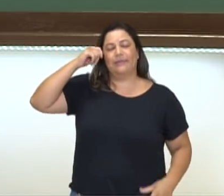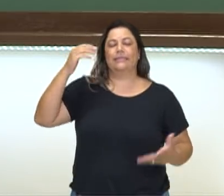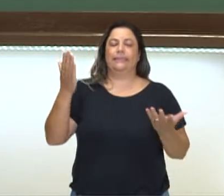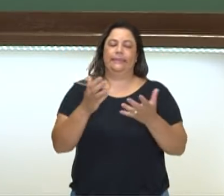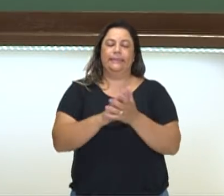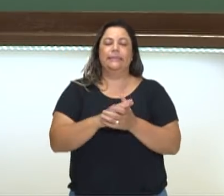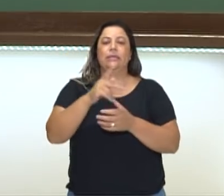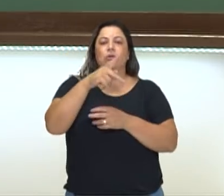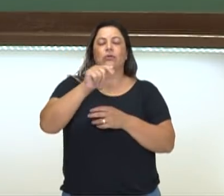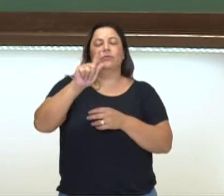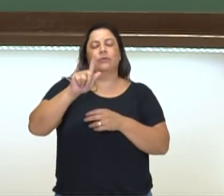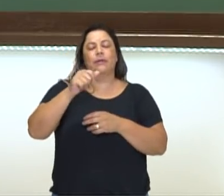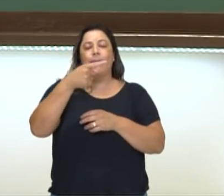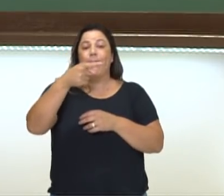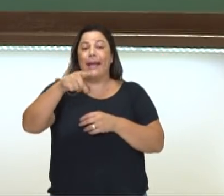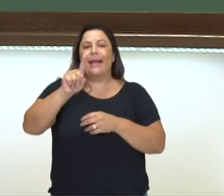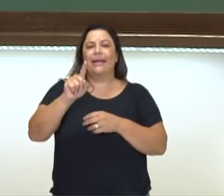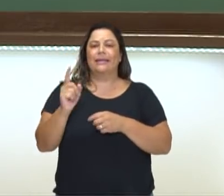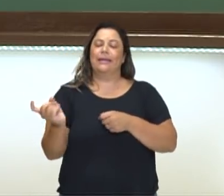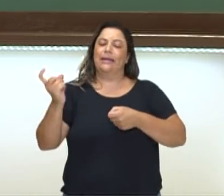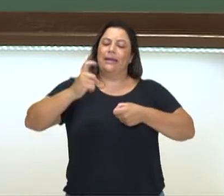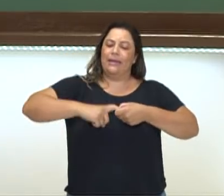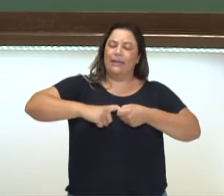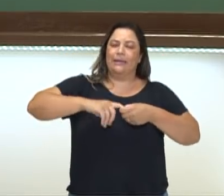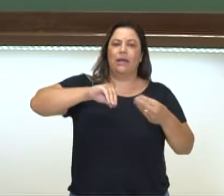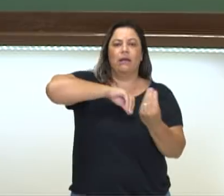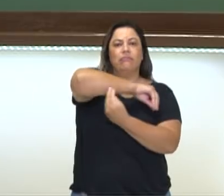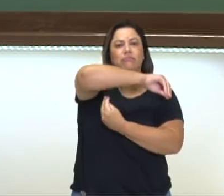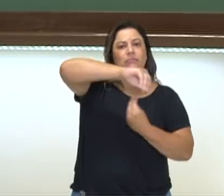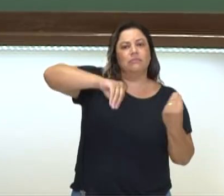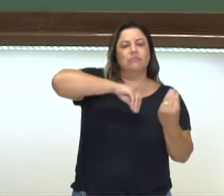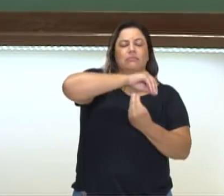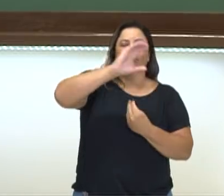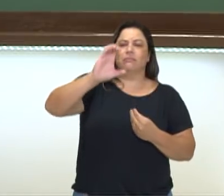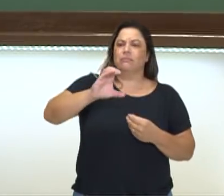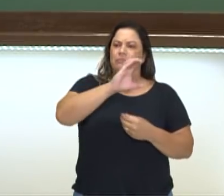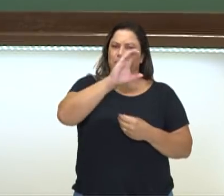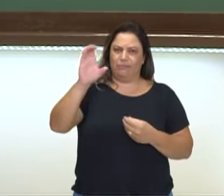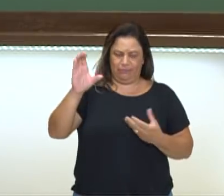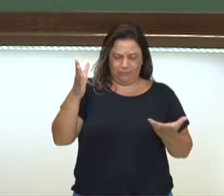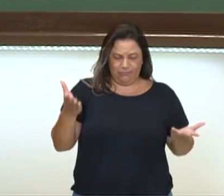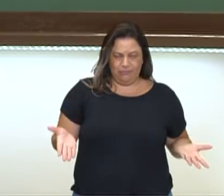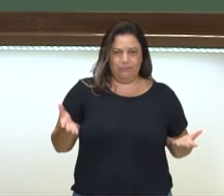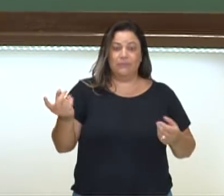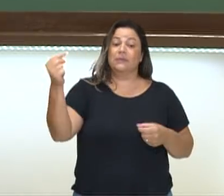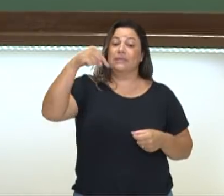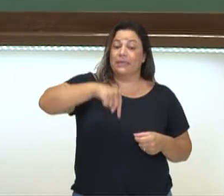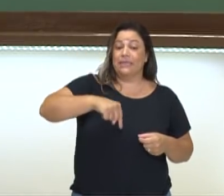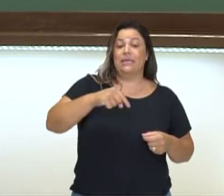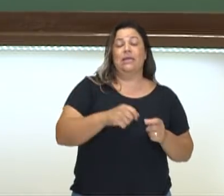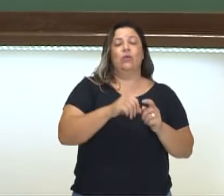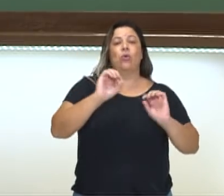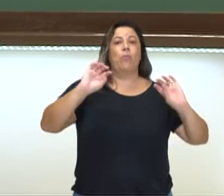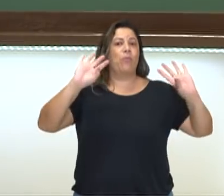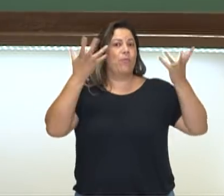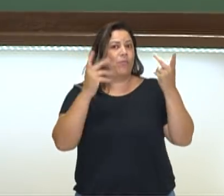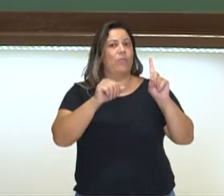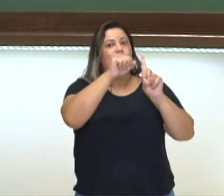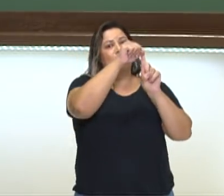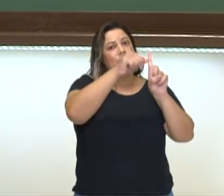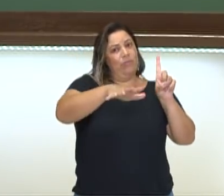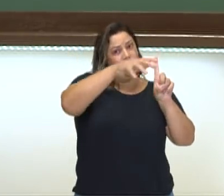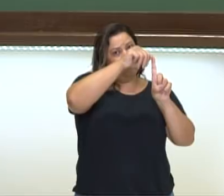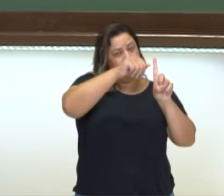pagã é incorporado pela cultura católica cristã, vem para o Brasil como festa popular, acaba